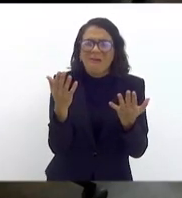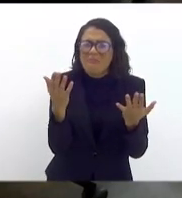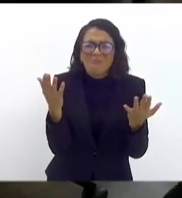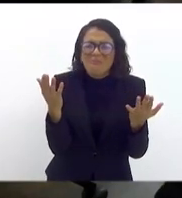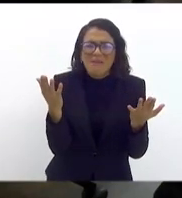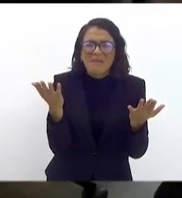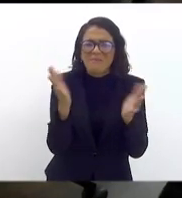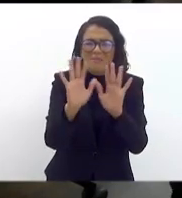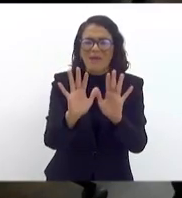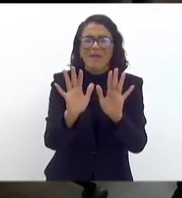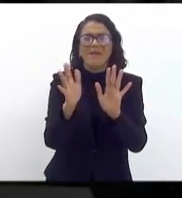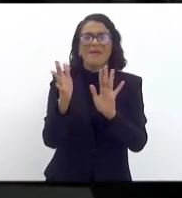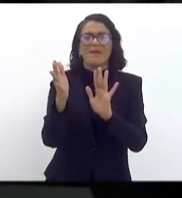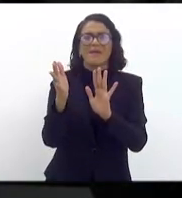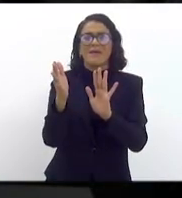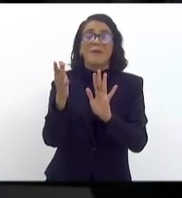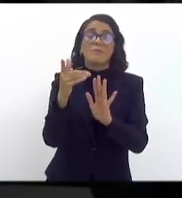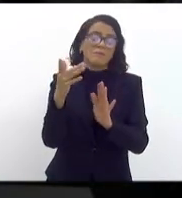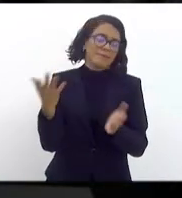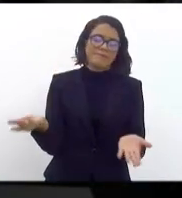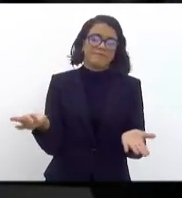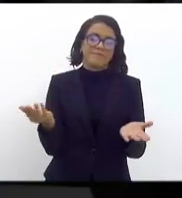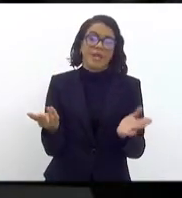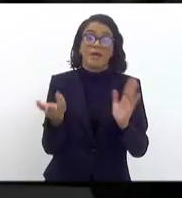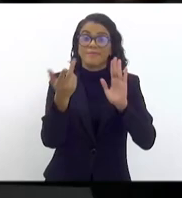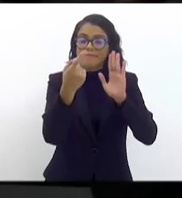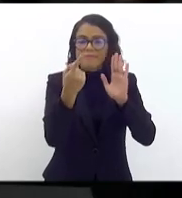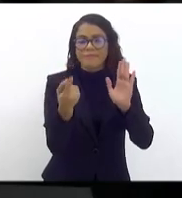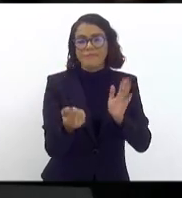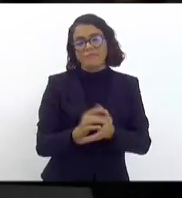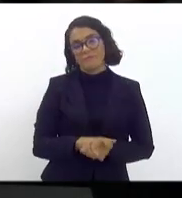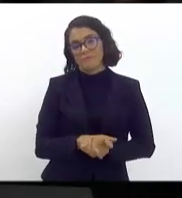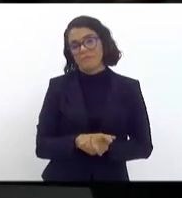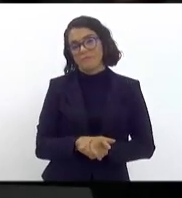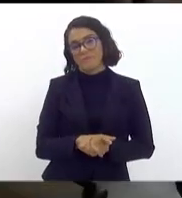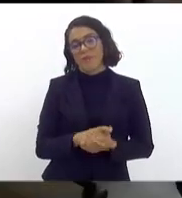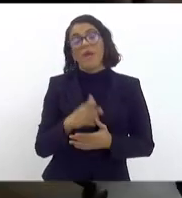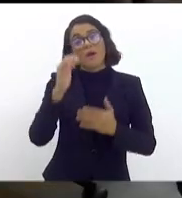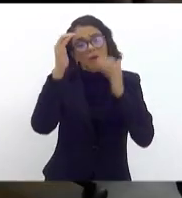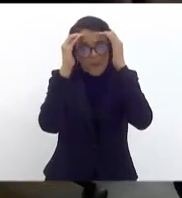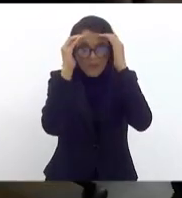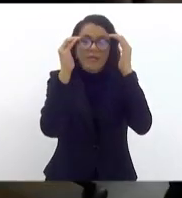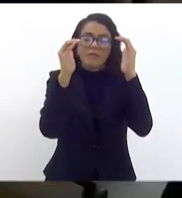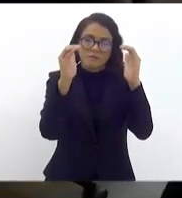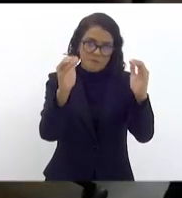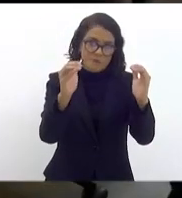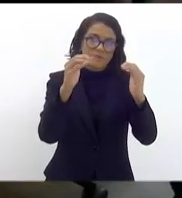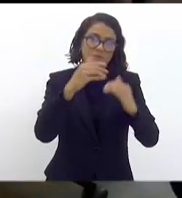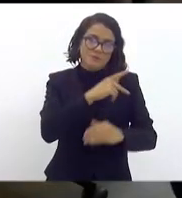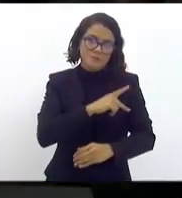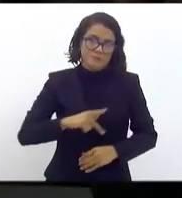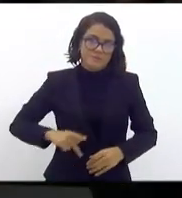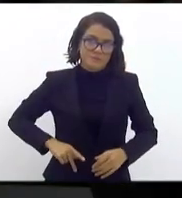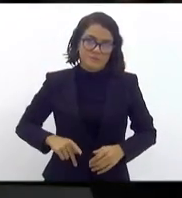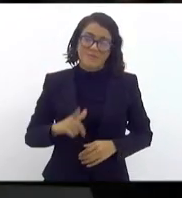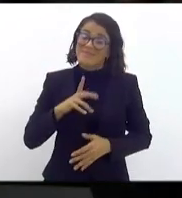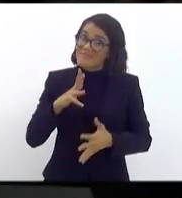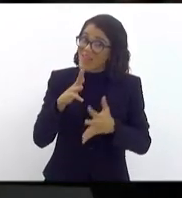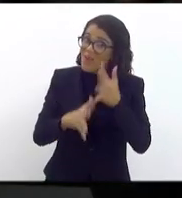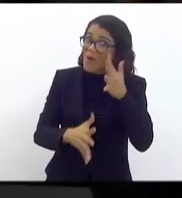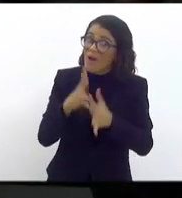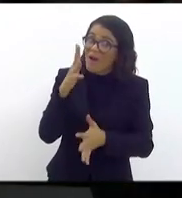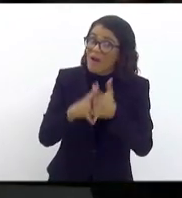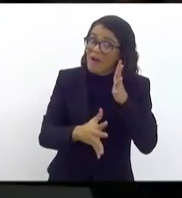Não, porque o critério... É porque, Vossa Excelência... Não volta para a rádio. Com todo o respeito, Excelência, está havendo uma